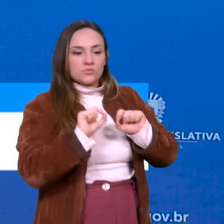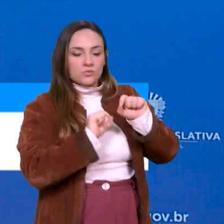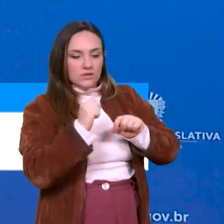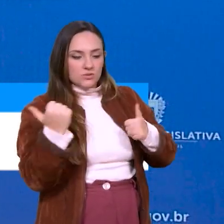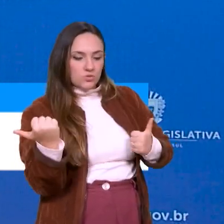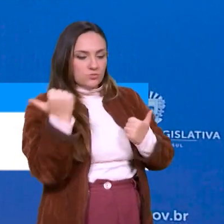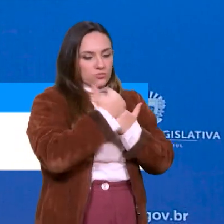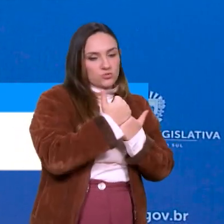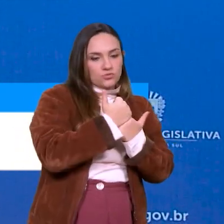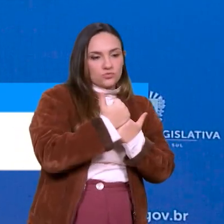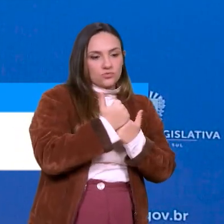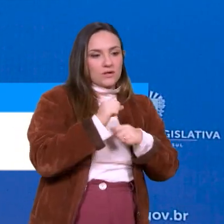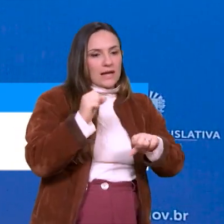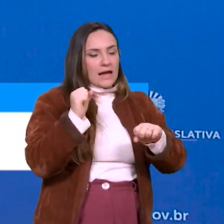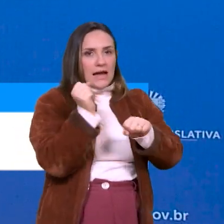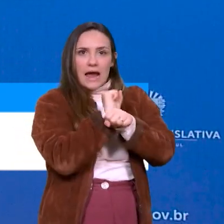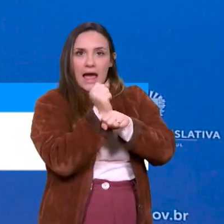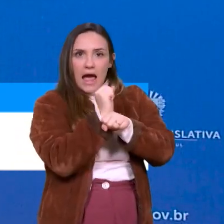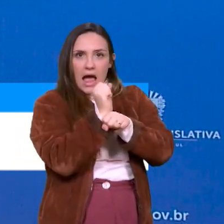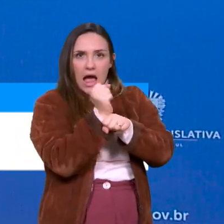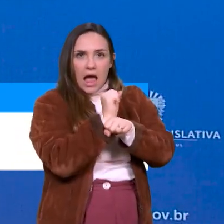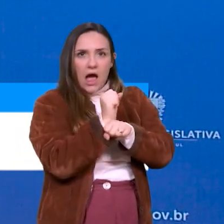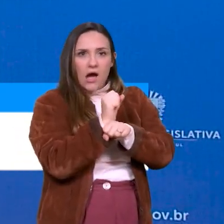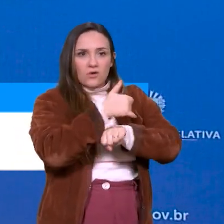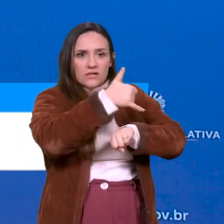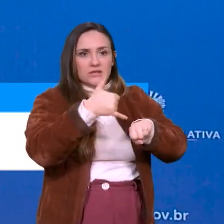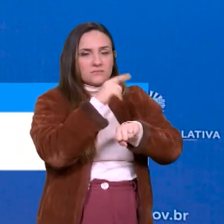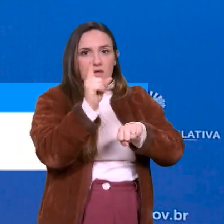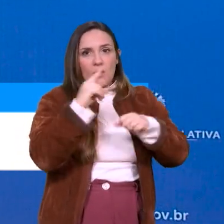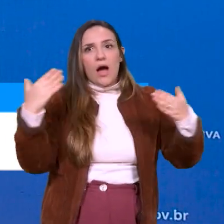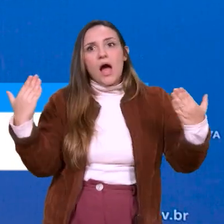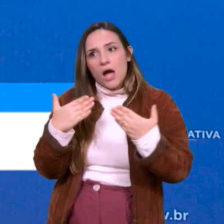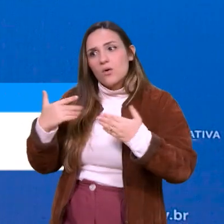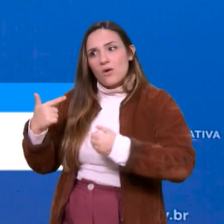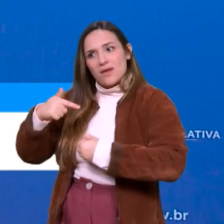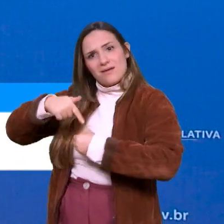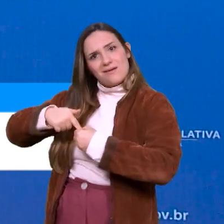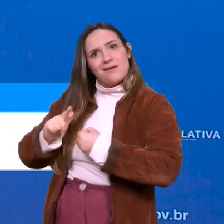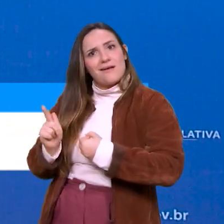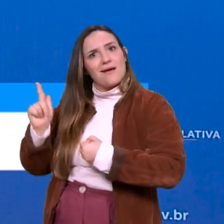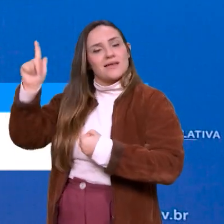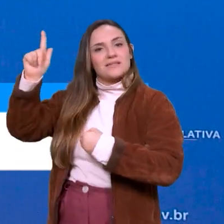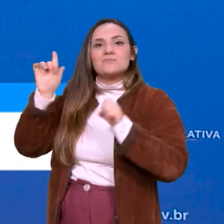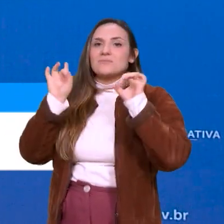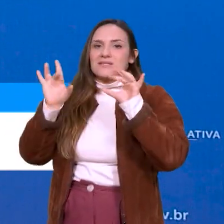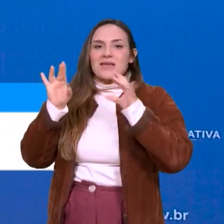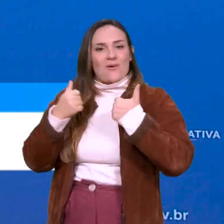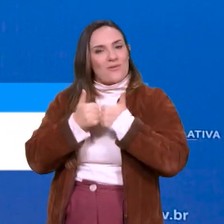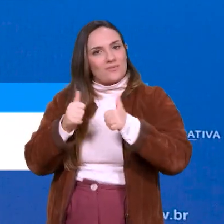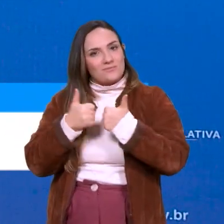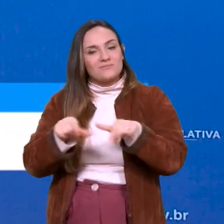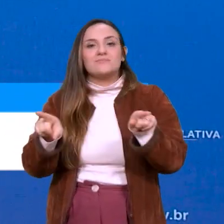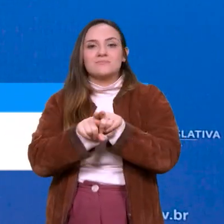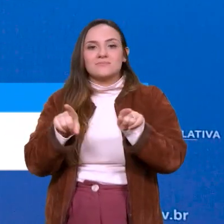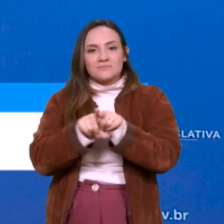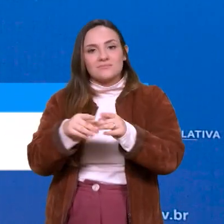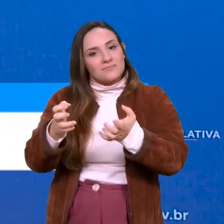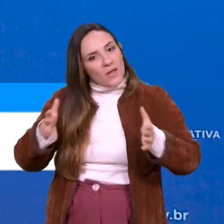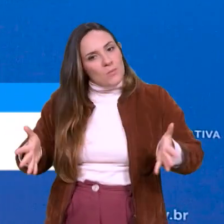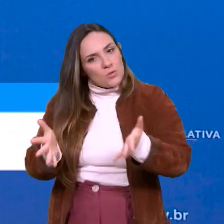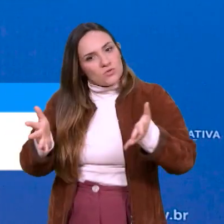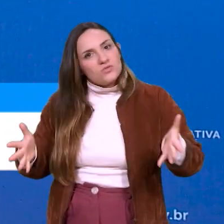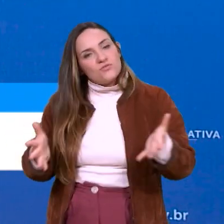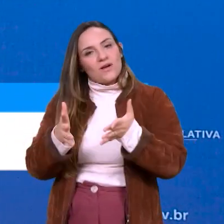substituição de veículos a diesel para modelos movidos a GNV, especialmente no transporte coletivo. Além